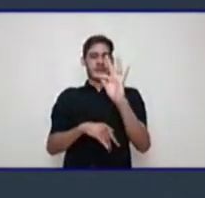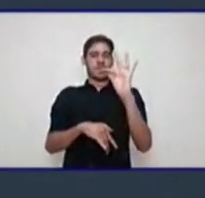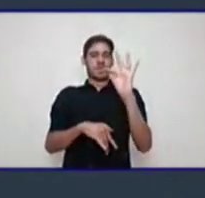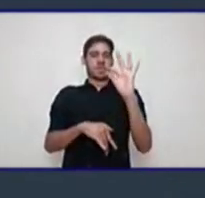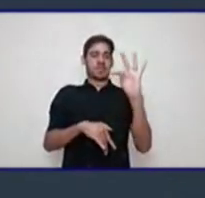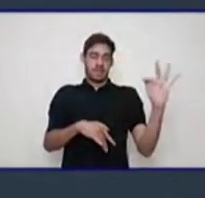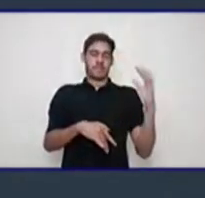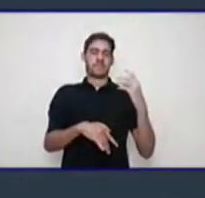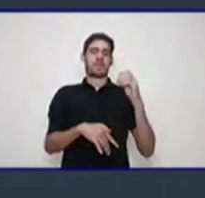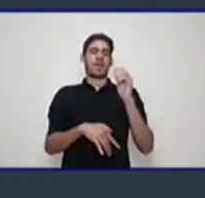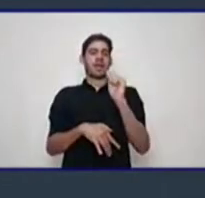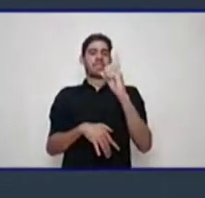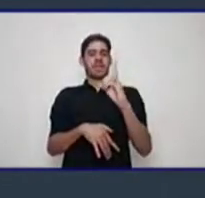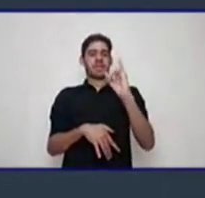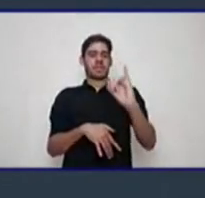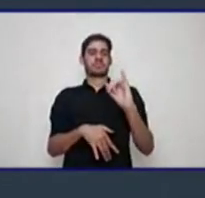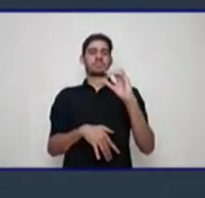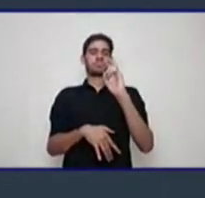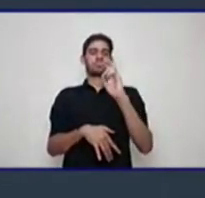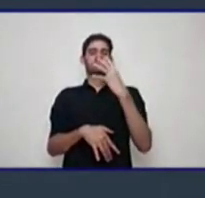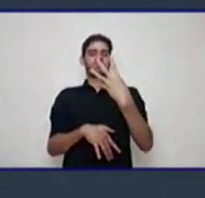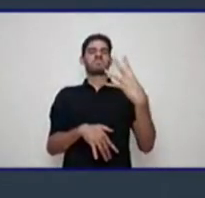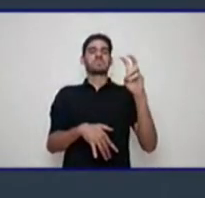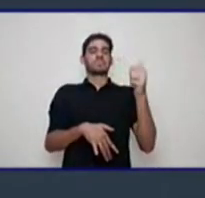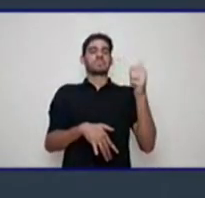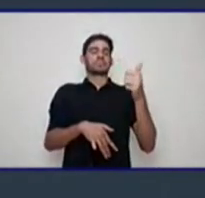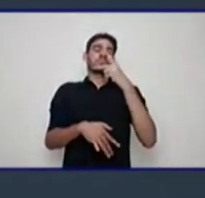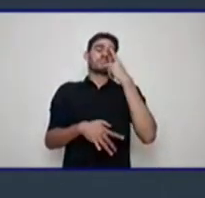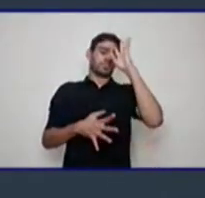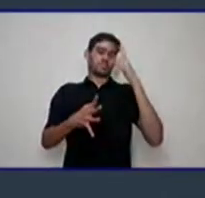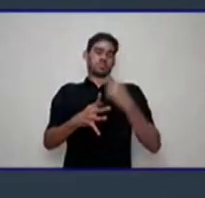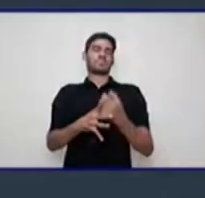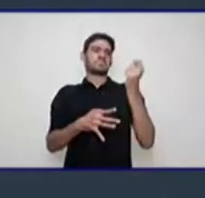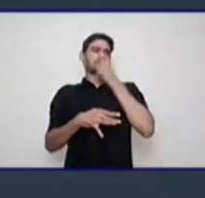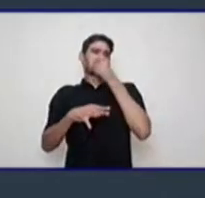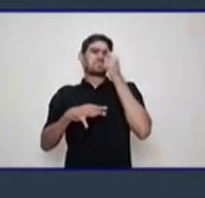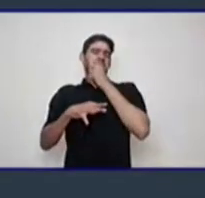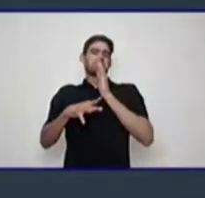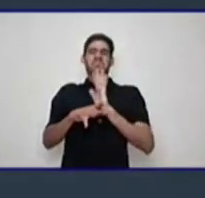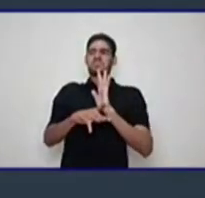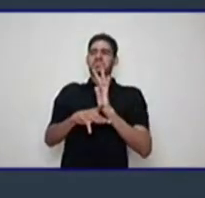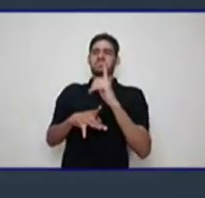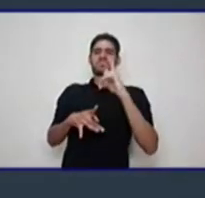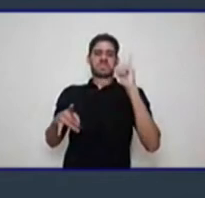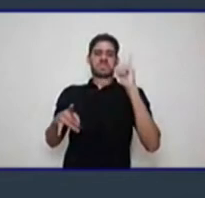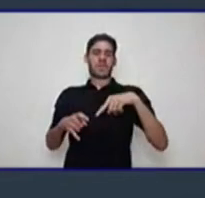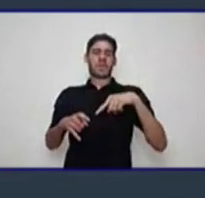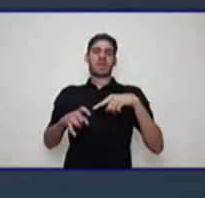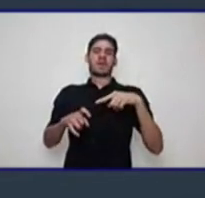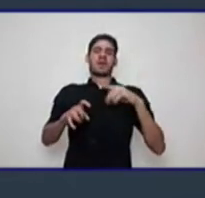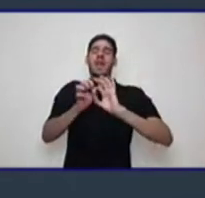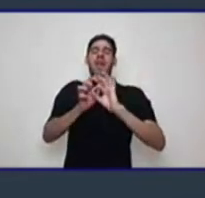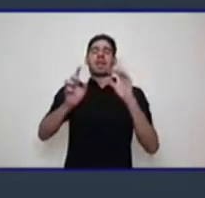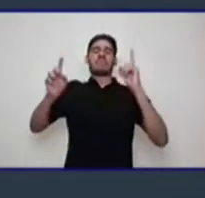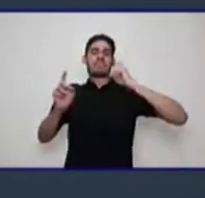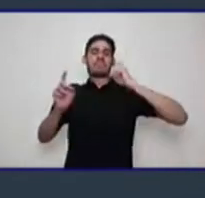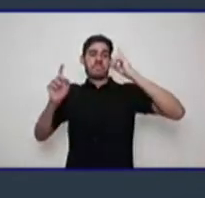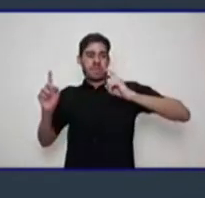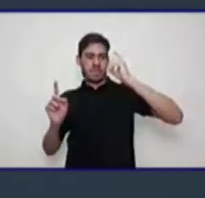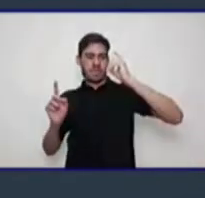4451, em que se assentou que manifestações humorísticas constituem exercício da liberdade de